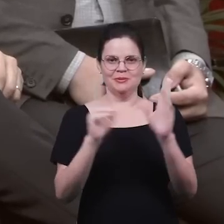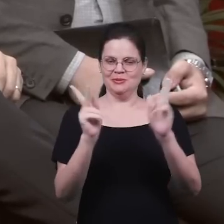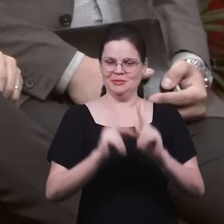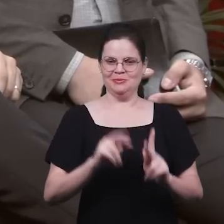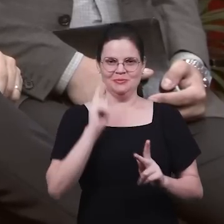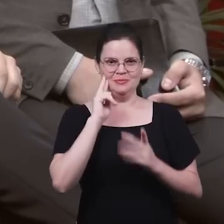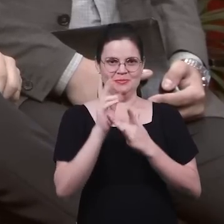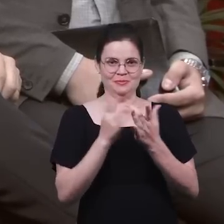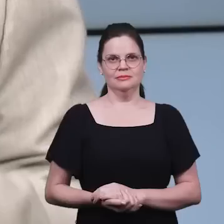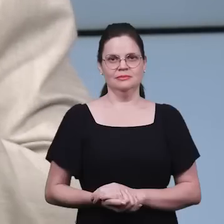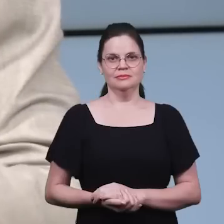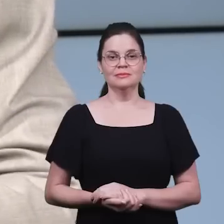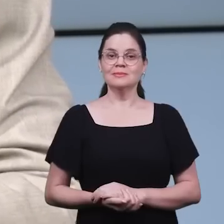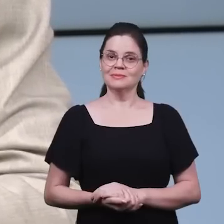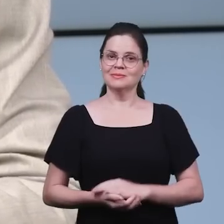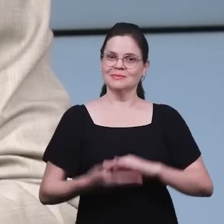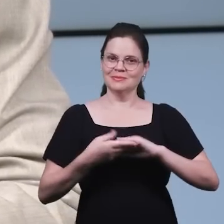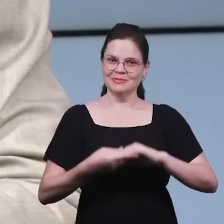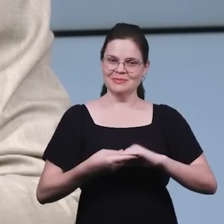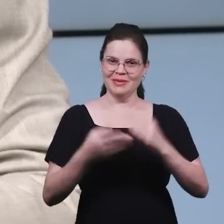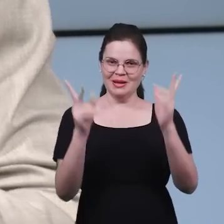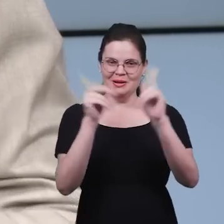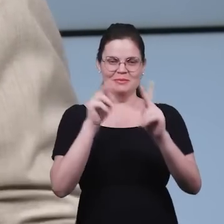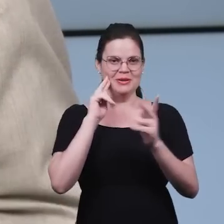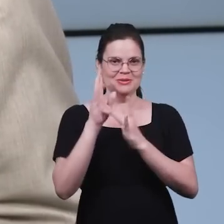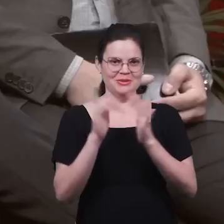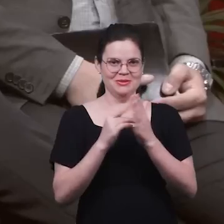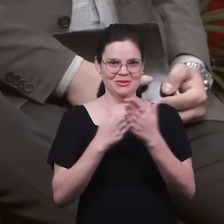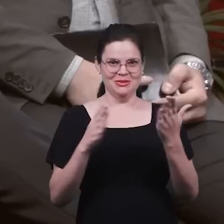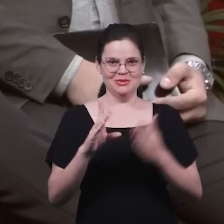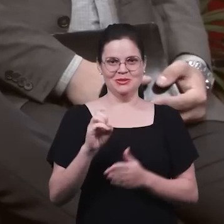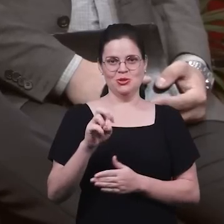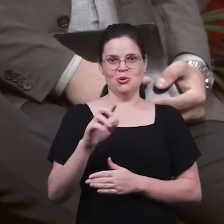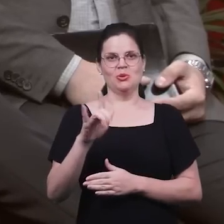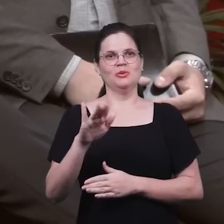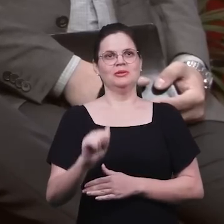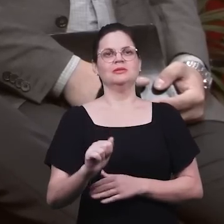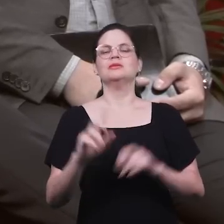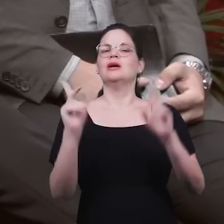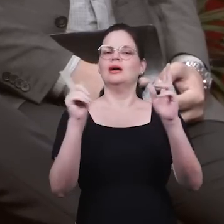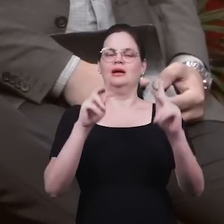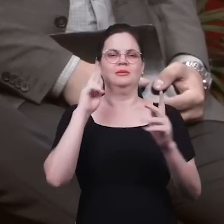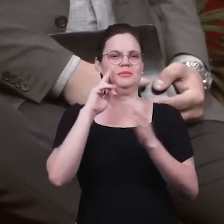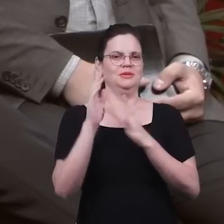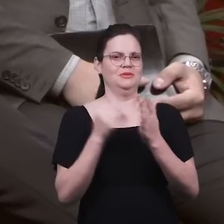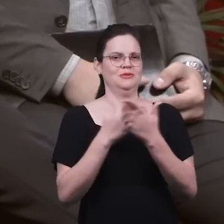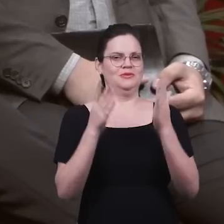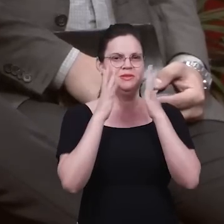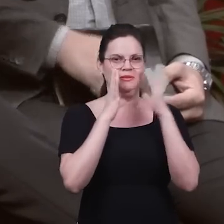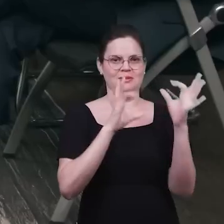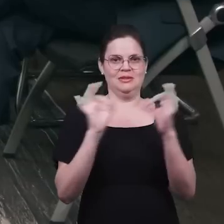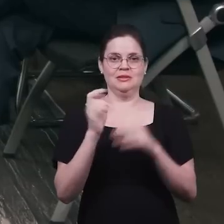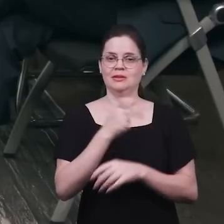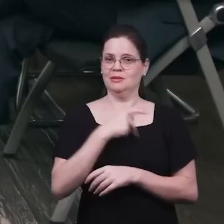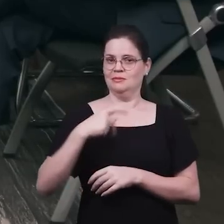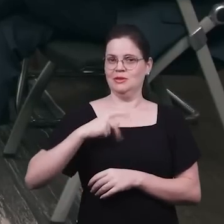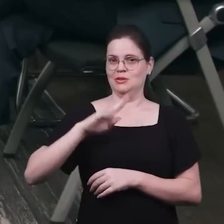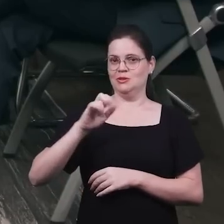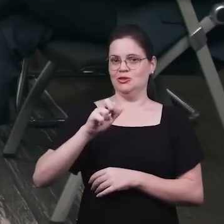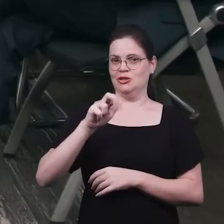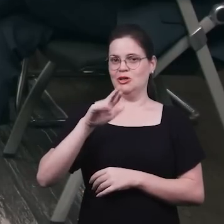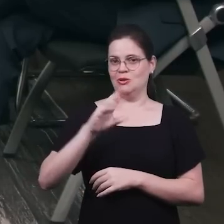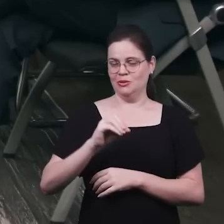participam conosco e aos pastores. Pastor Douglas Spanger, o paz do Senhor. A paz do Senhor, pastores, aqueles que nos assistem. Pastor Jerônimo Silva, paz